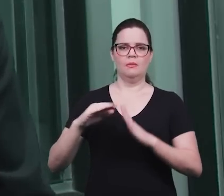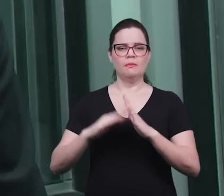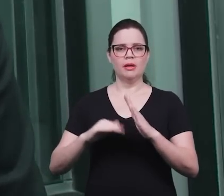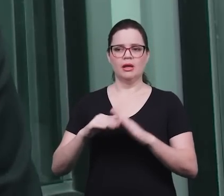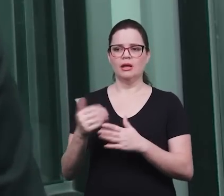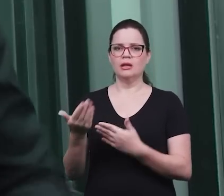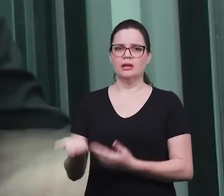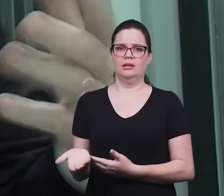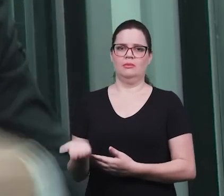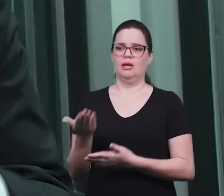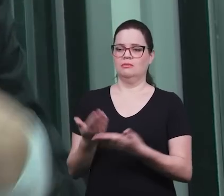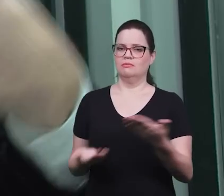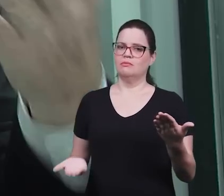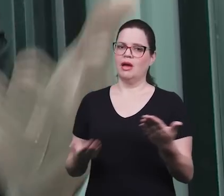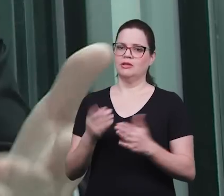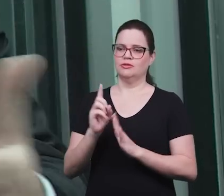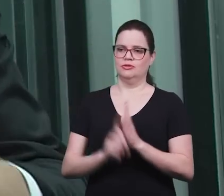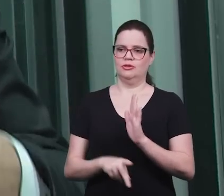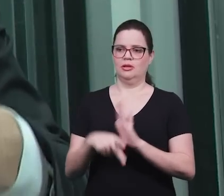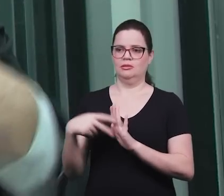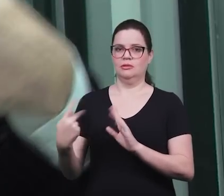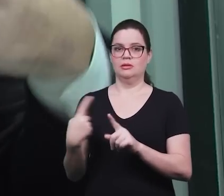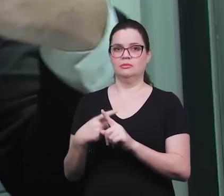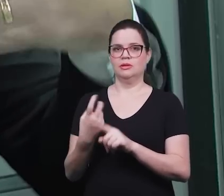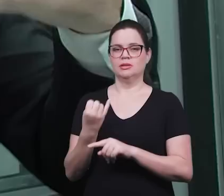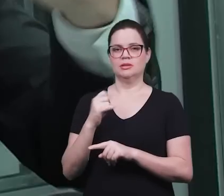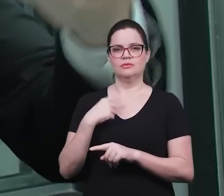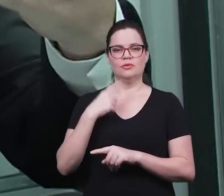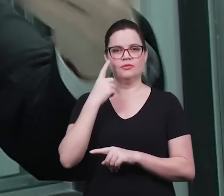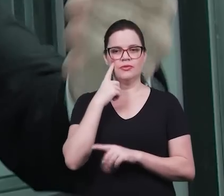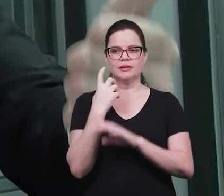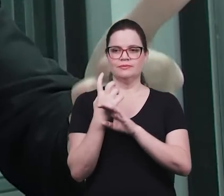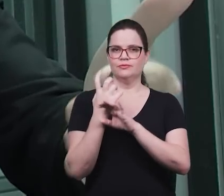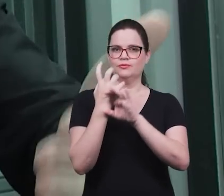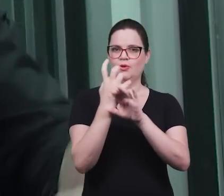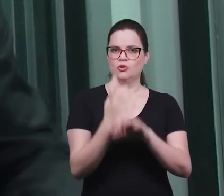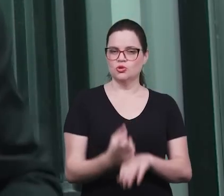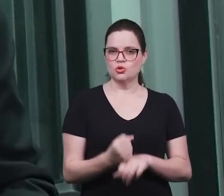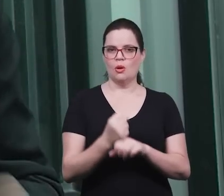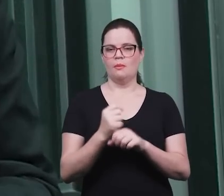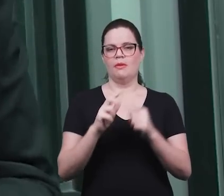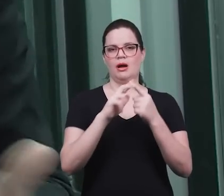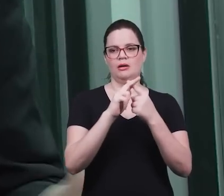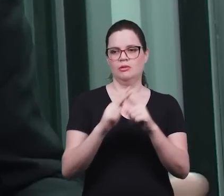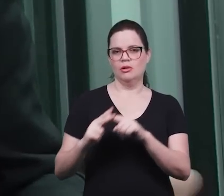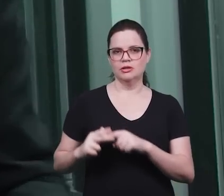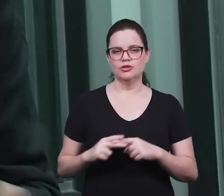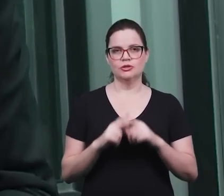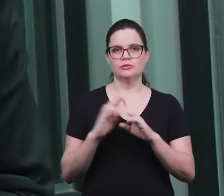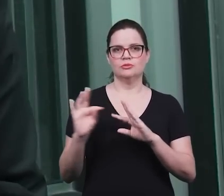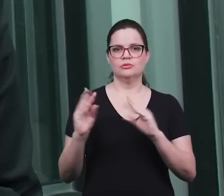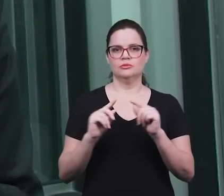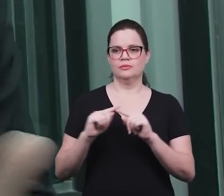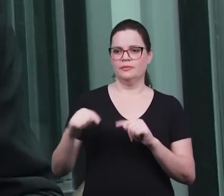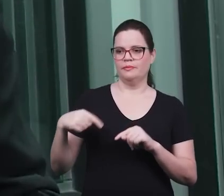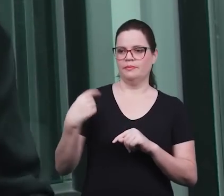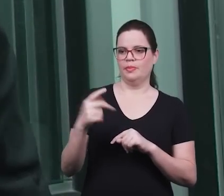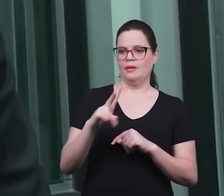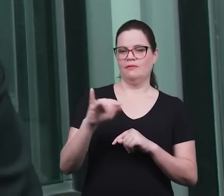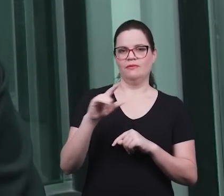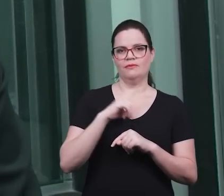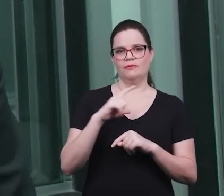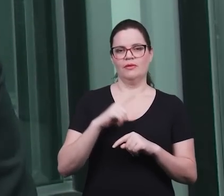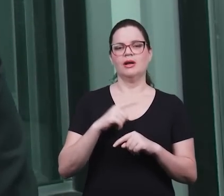né? Que aí, você somando com o sistema de correção no ano a ano desse benefício, isso lá na frente vai gerar uma consequência enorme na